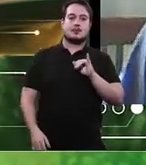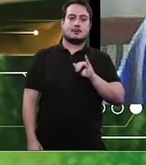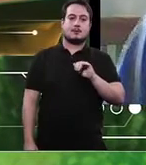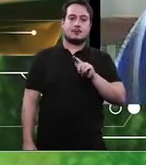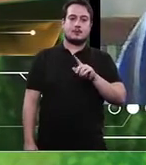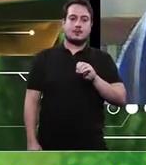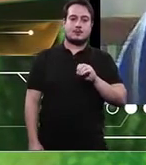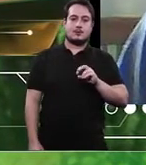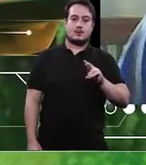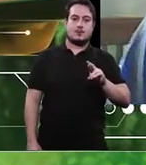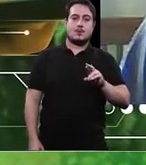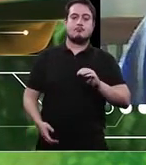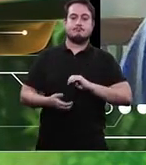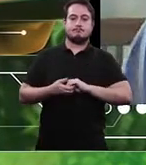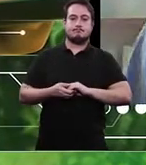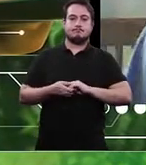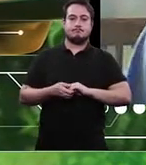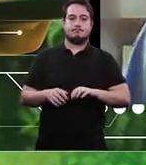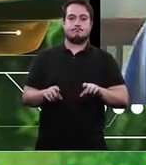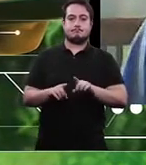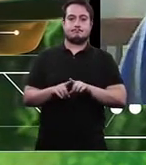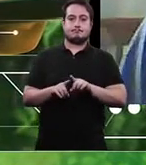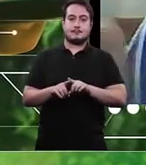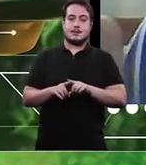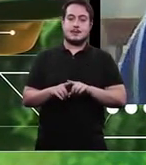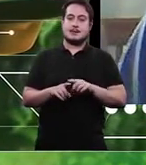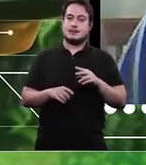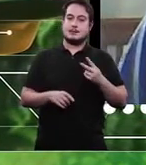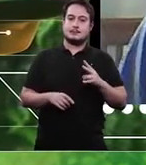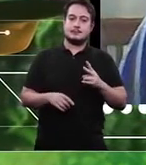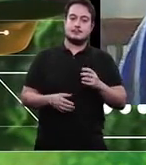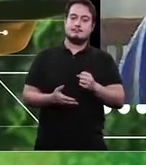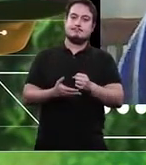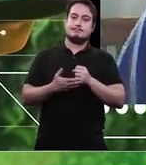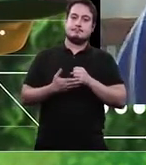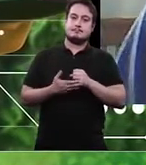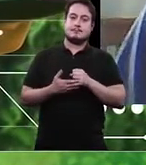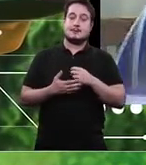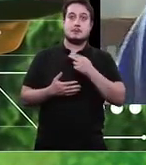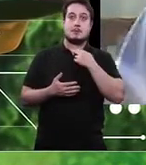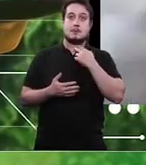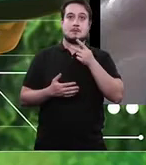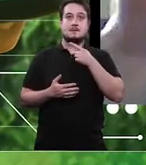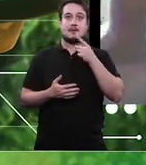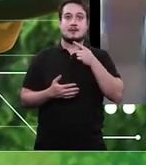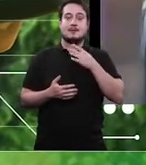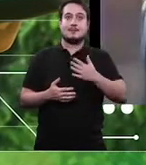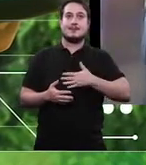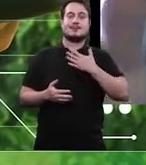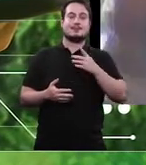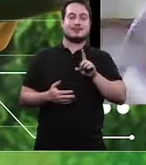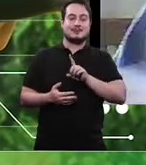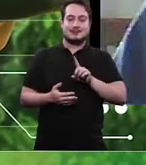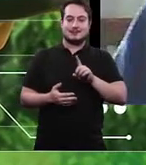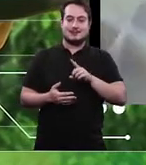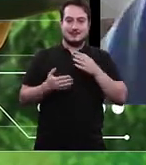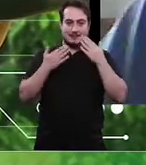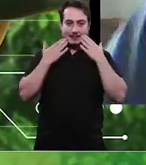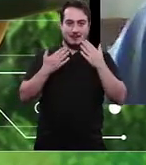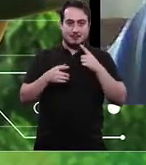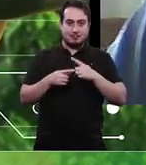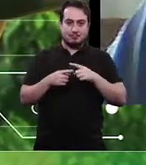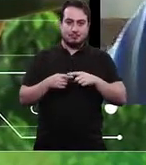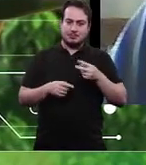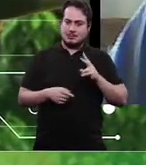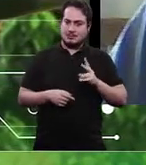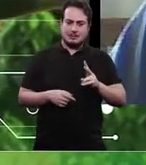Apex, que nos brinda aí, eu não posso dizer que eu estou surpreendido pela apresentação, porque é sempre